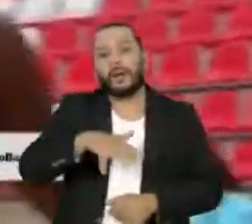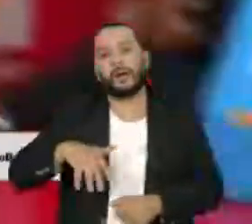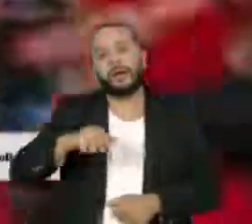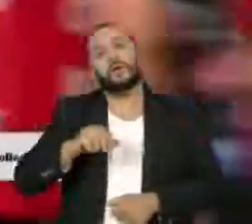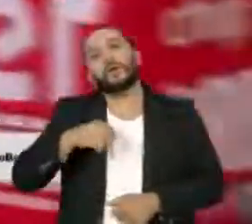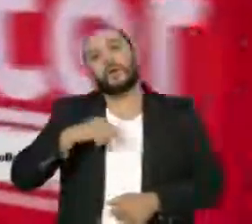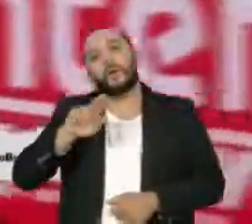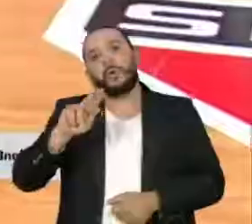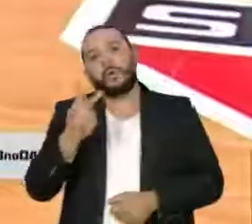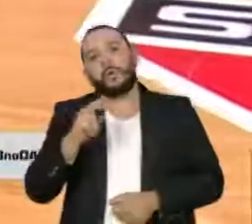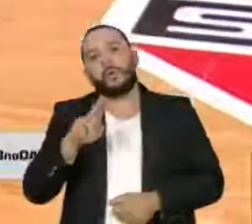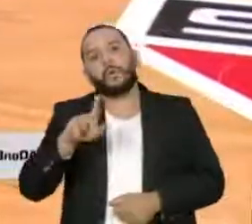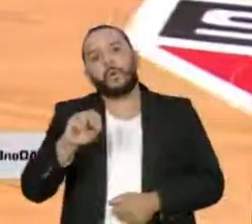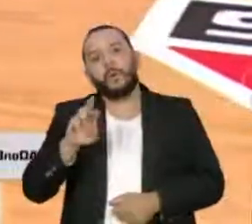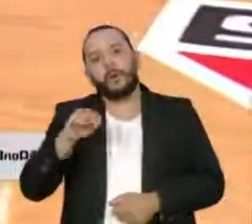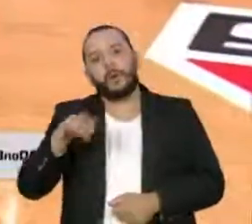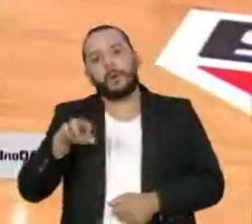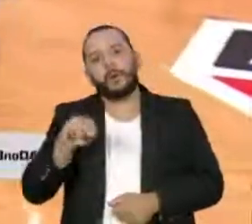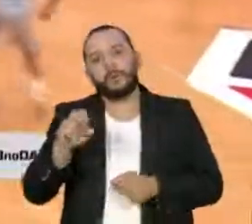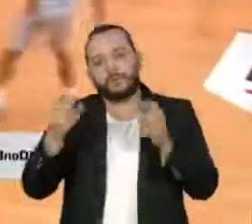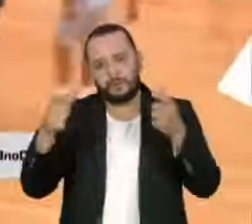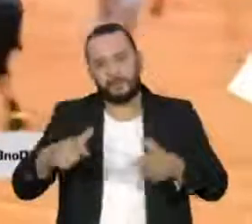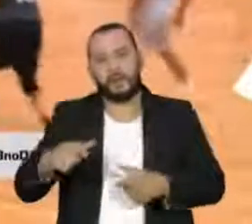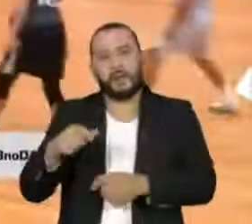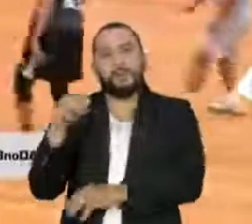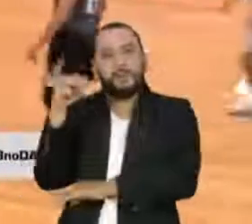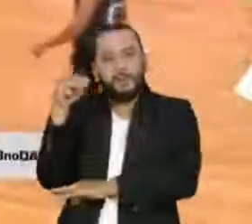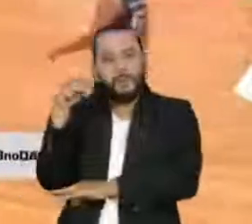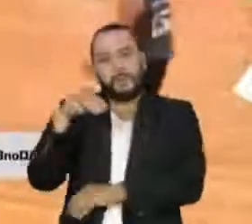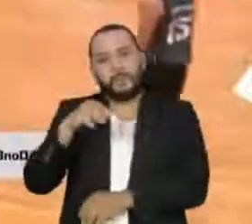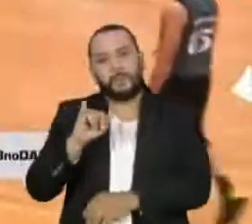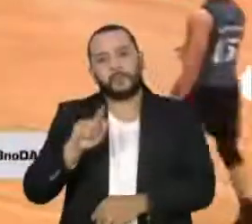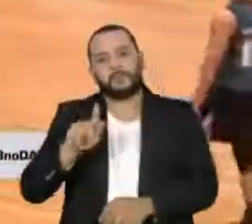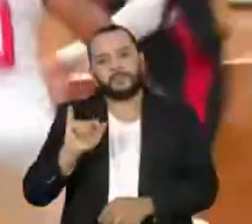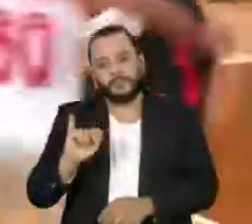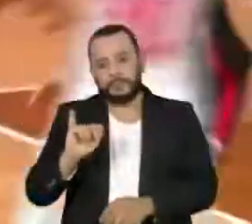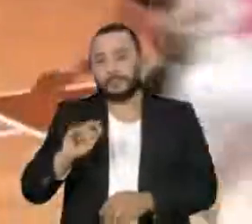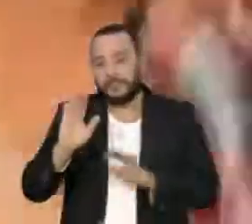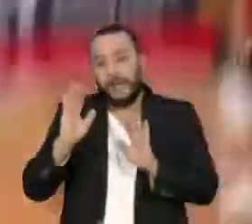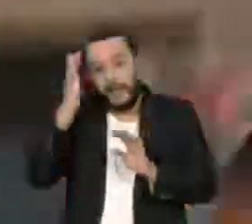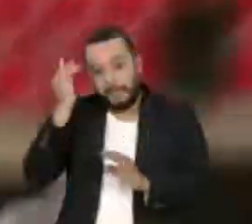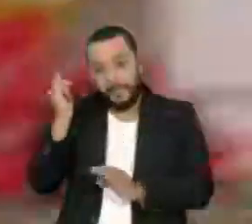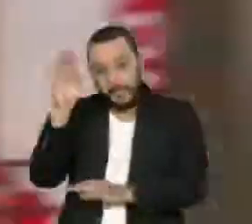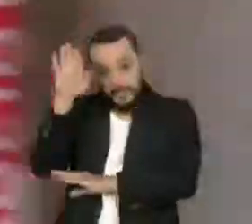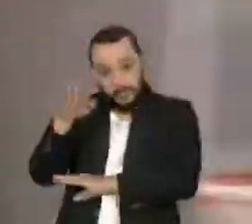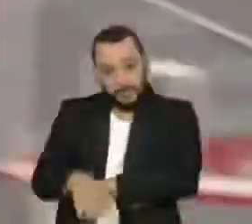Ramos em Mogi das Cruzes e está marcado para amanhã, às 4 da tarde.